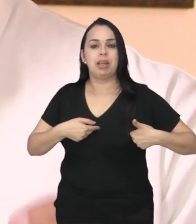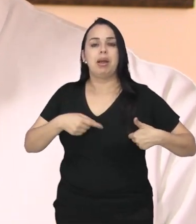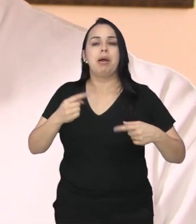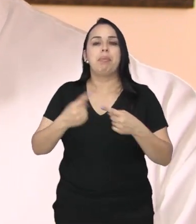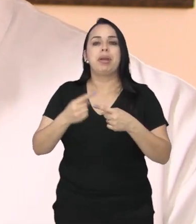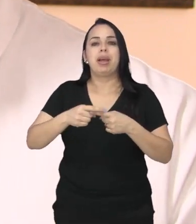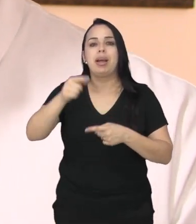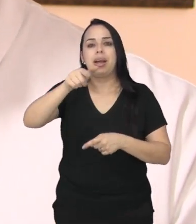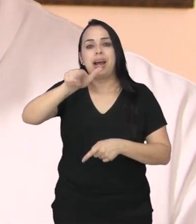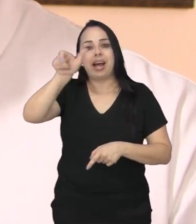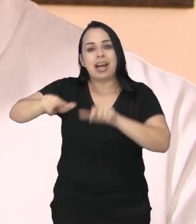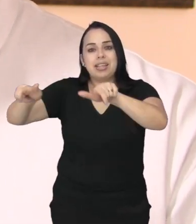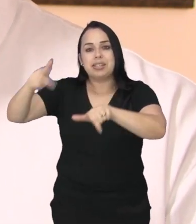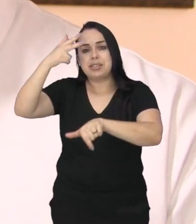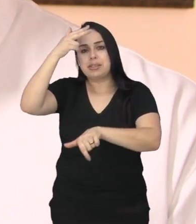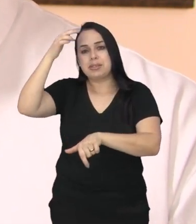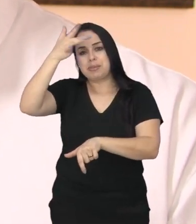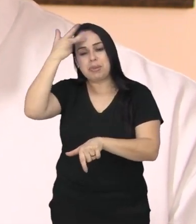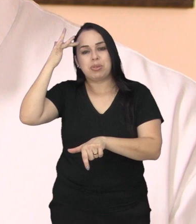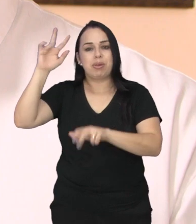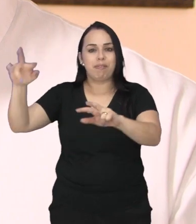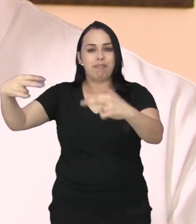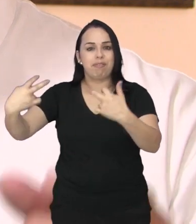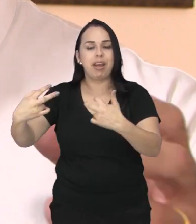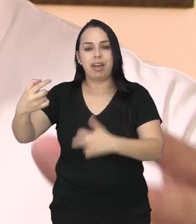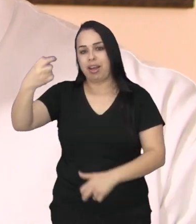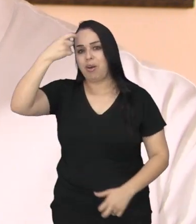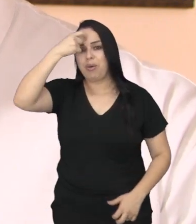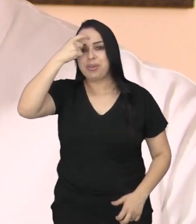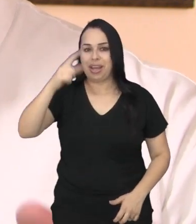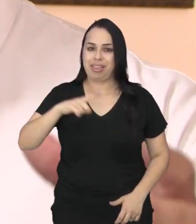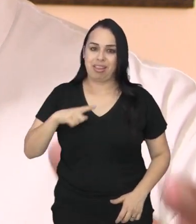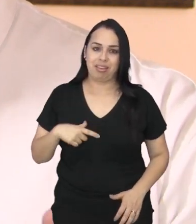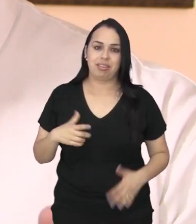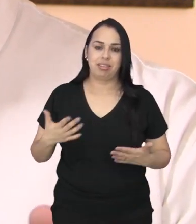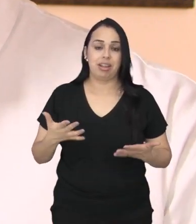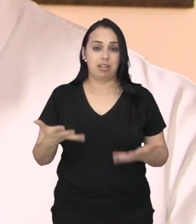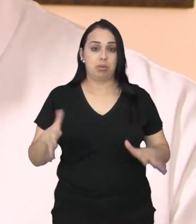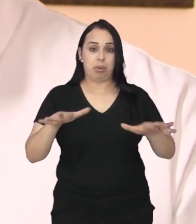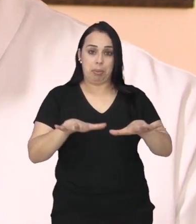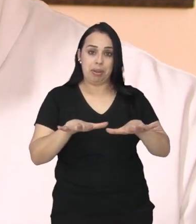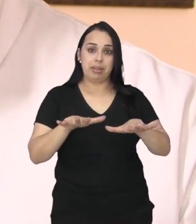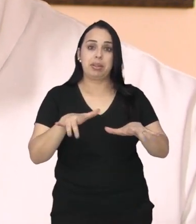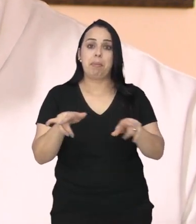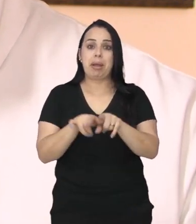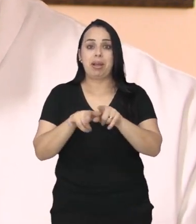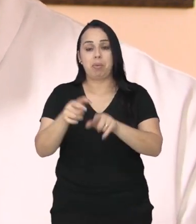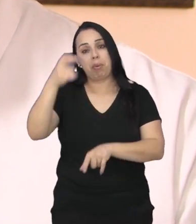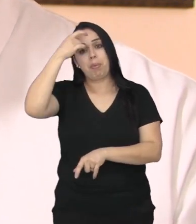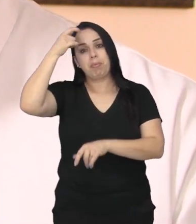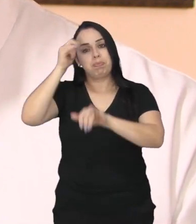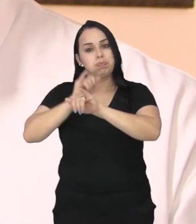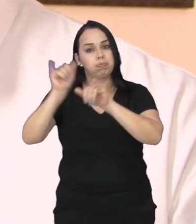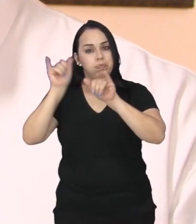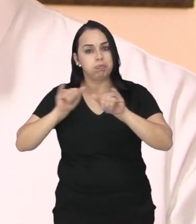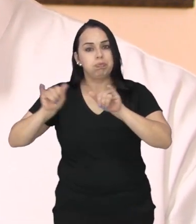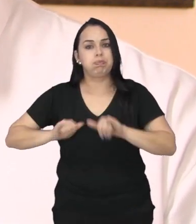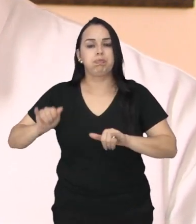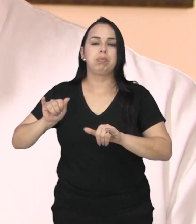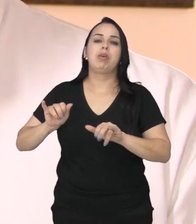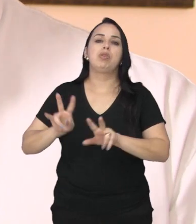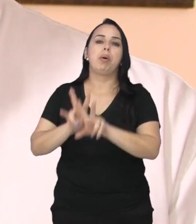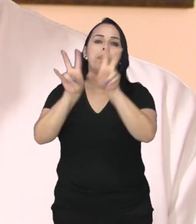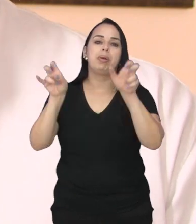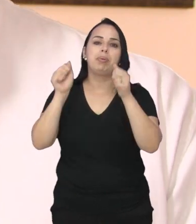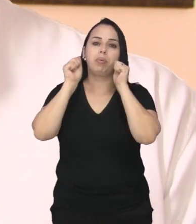de conscientização. É muito importante quando a gente faz essa inclusão, além de fazer essa inclusão, faz um trabalho de conscientização a todas as